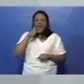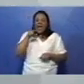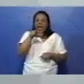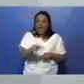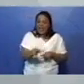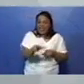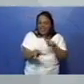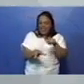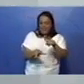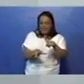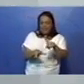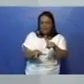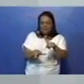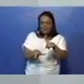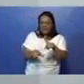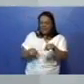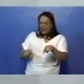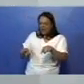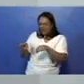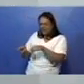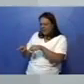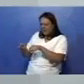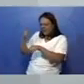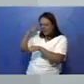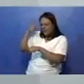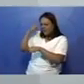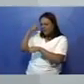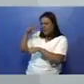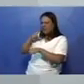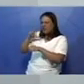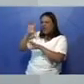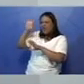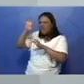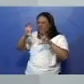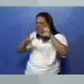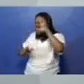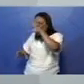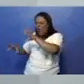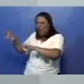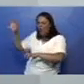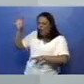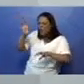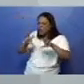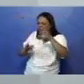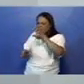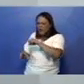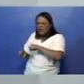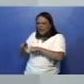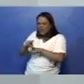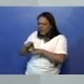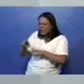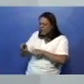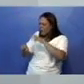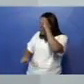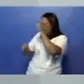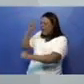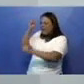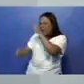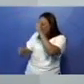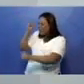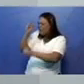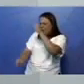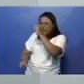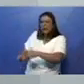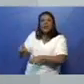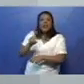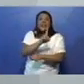ele imaginasse que tinha um monte de monstros e ele foi matando esses monstros que queriam pegá-lo. Só que, na verdade,